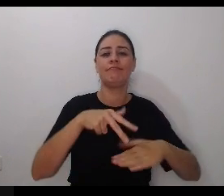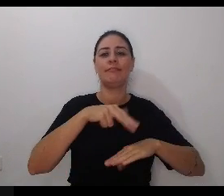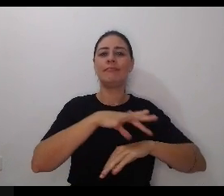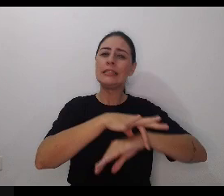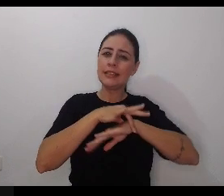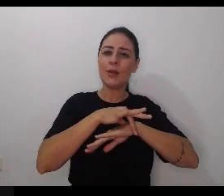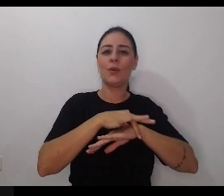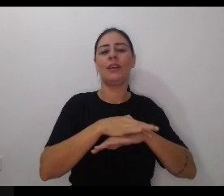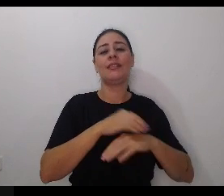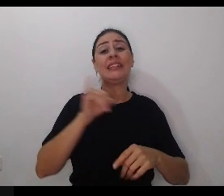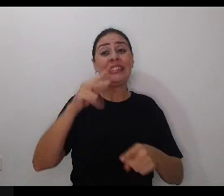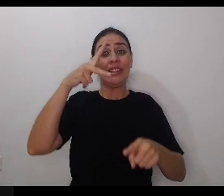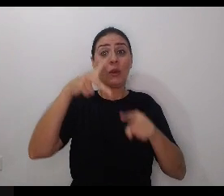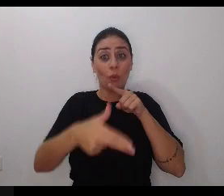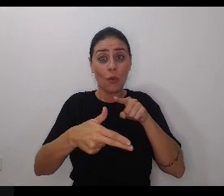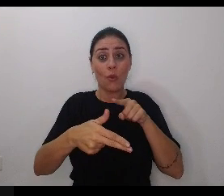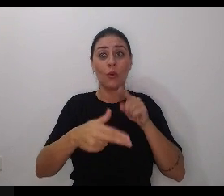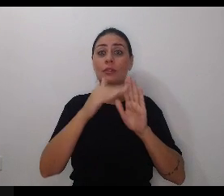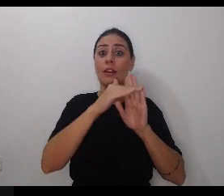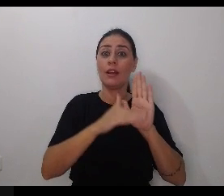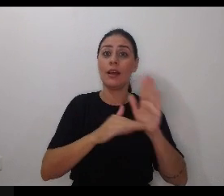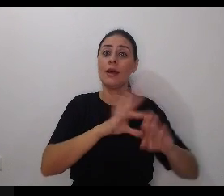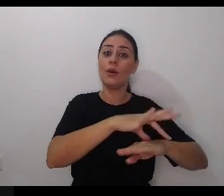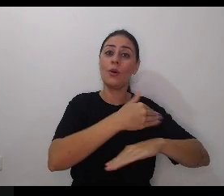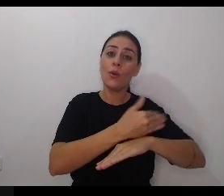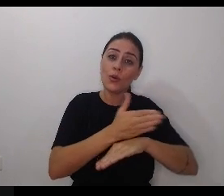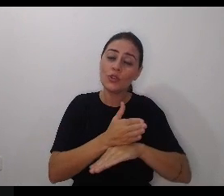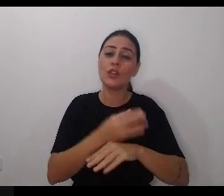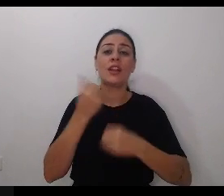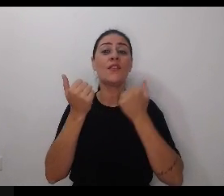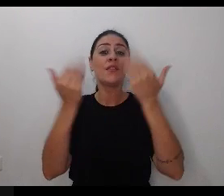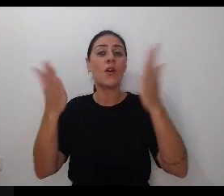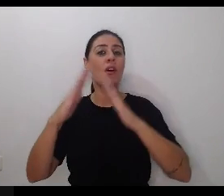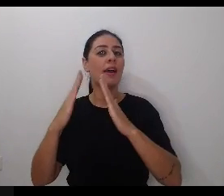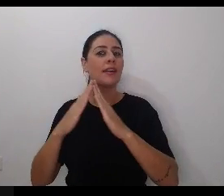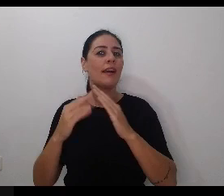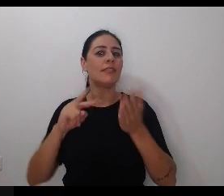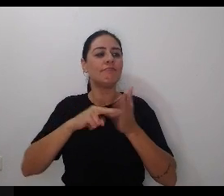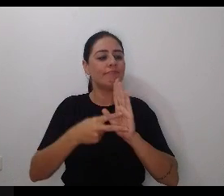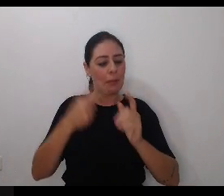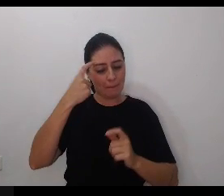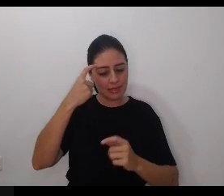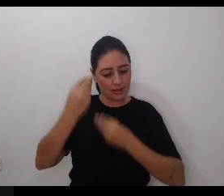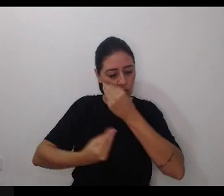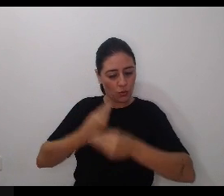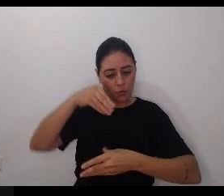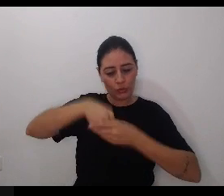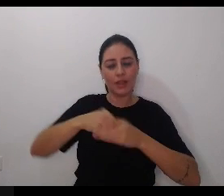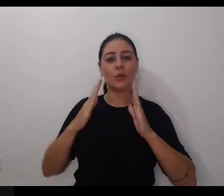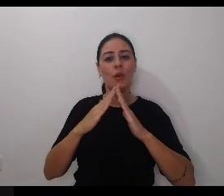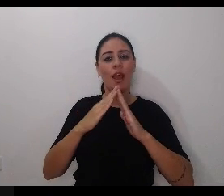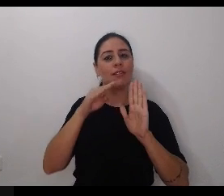ela traz previsibilidade e segurança, e isso reduz a ansiedade. Então, quando a gente suspende essas rotinas fora de casa, a